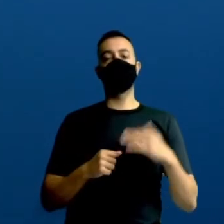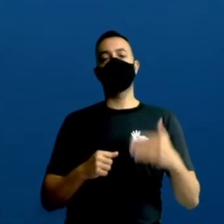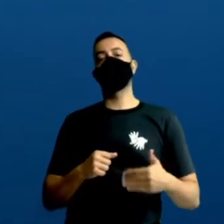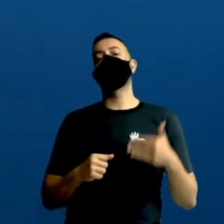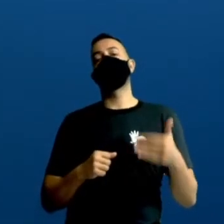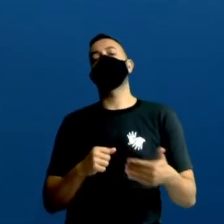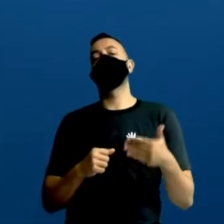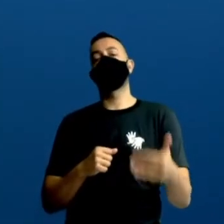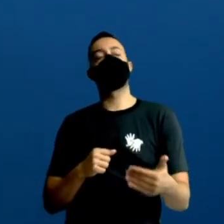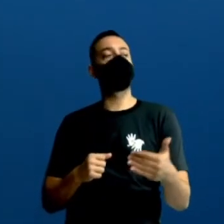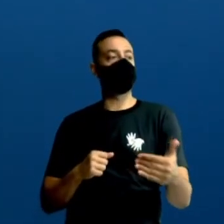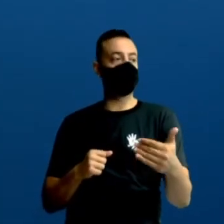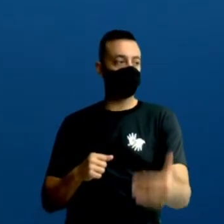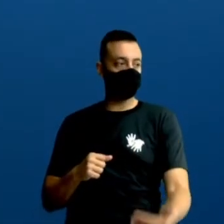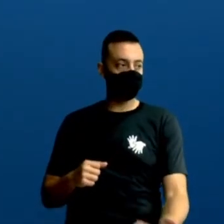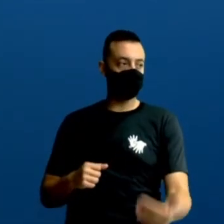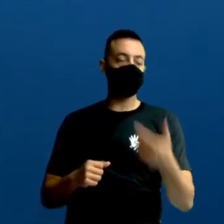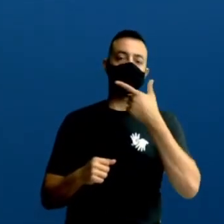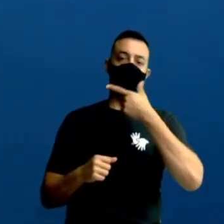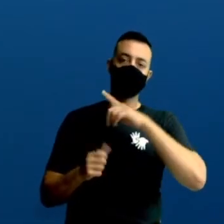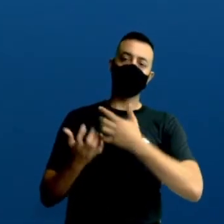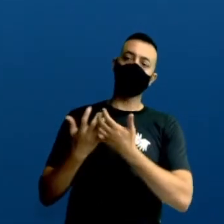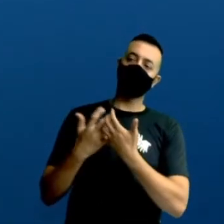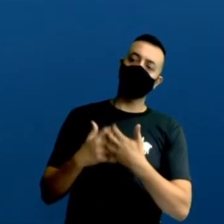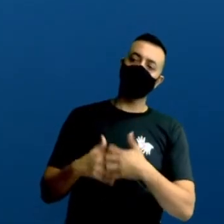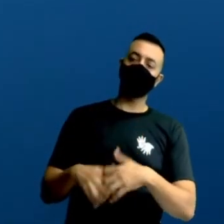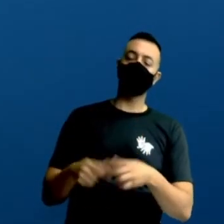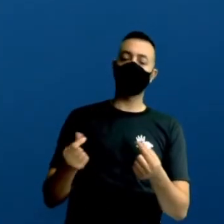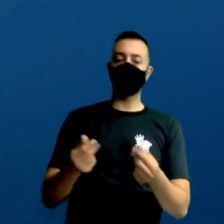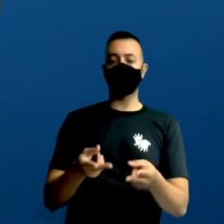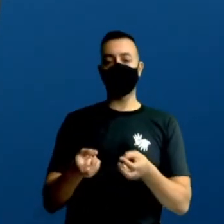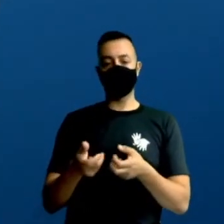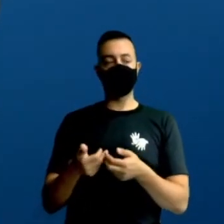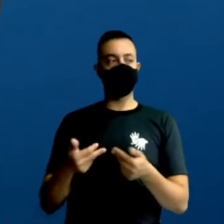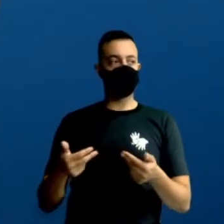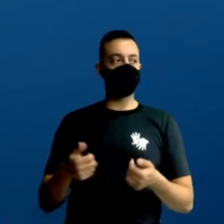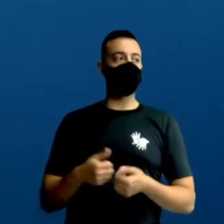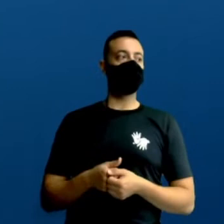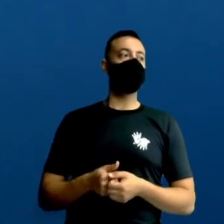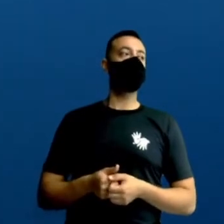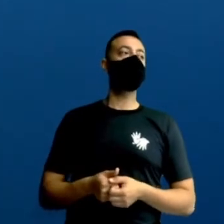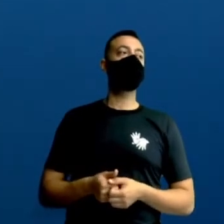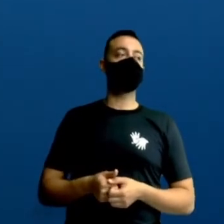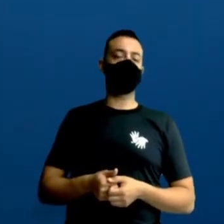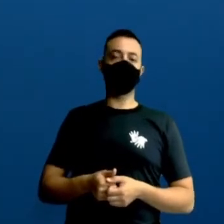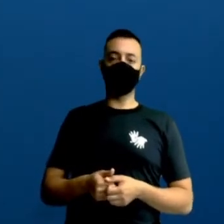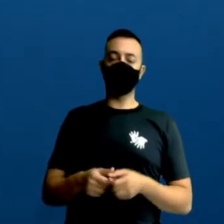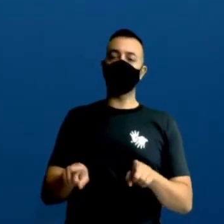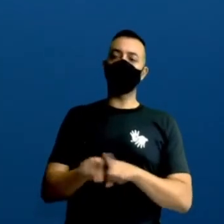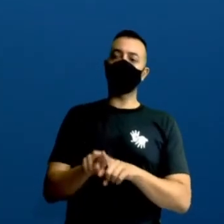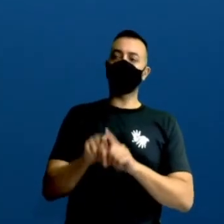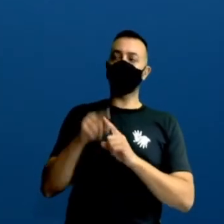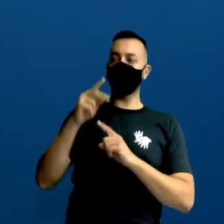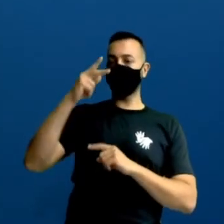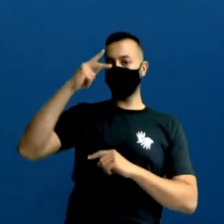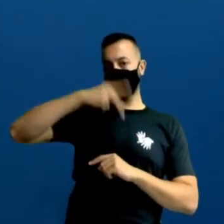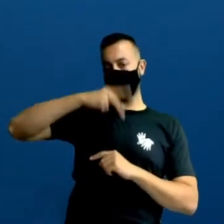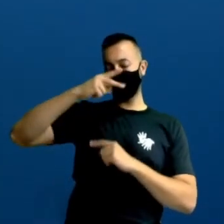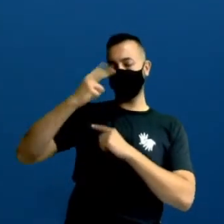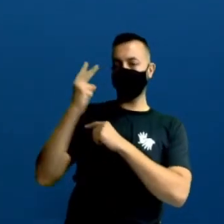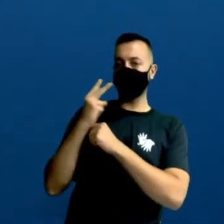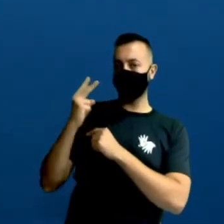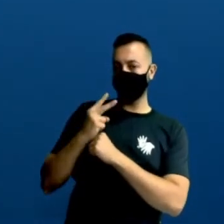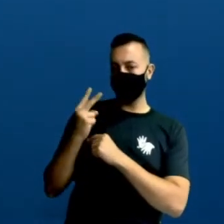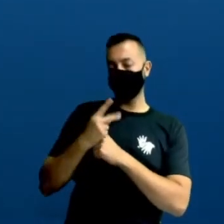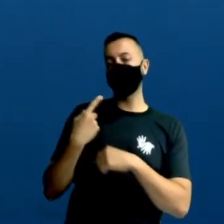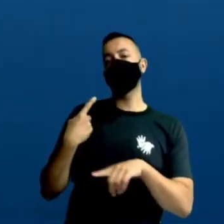até a pessoa conseguir ter um engenho, tá tendo lucro e tudo mais, tá bom? E até para se proteger, né? Porque os índios, é claro,